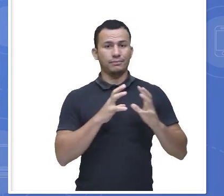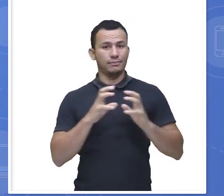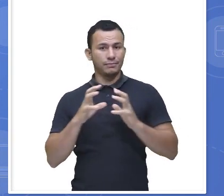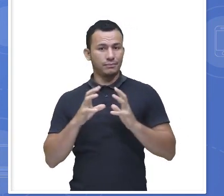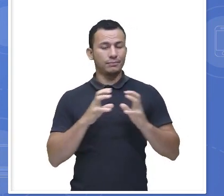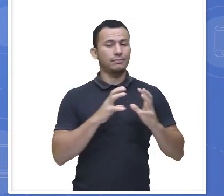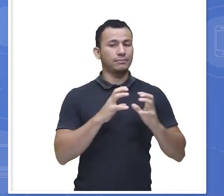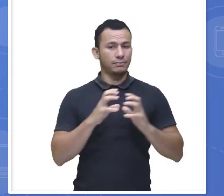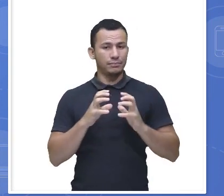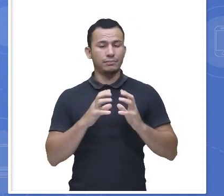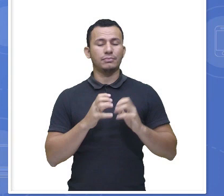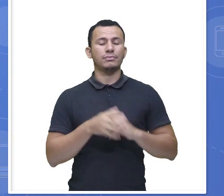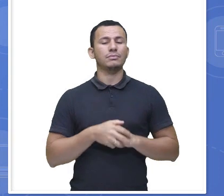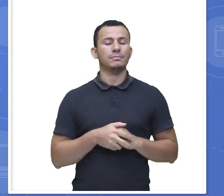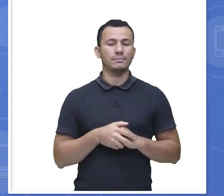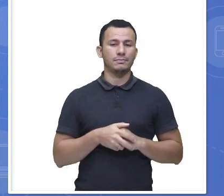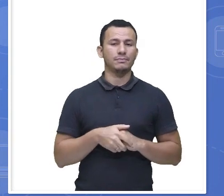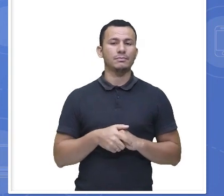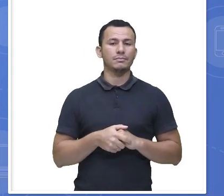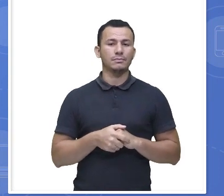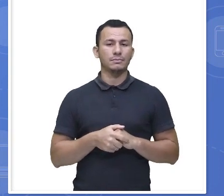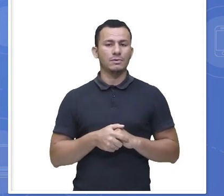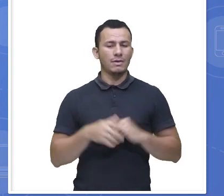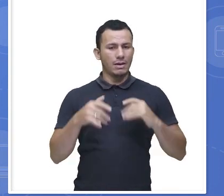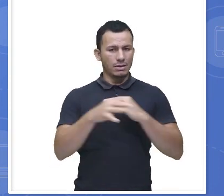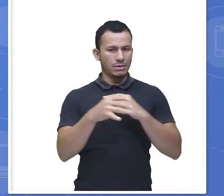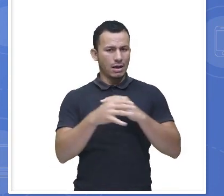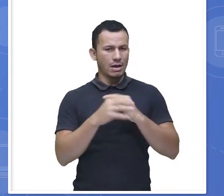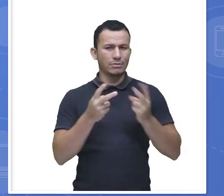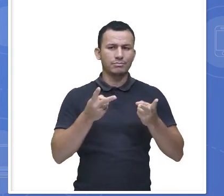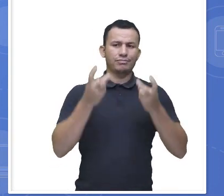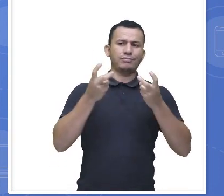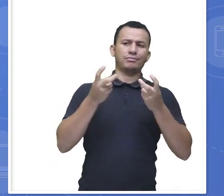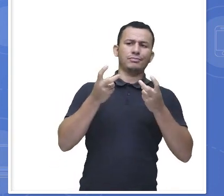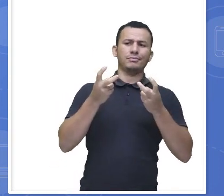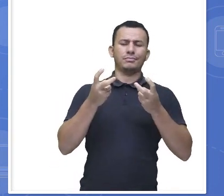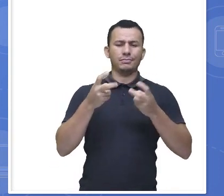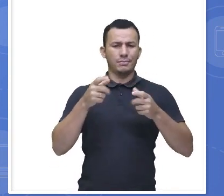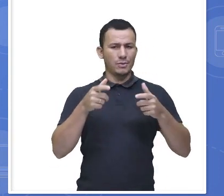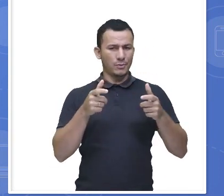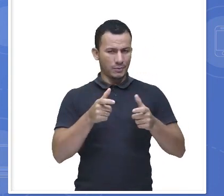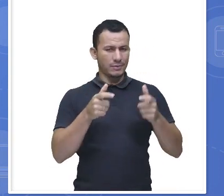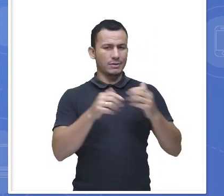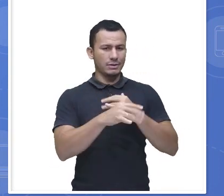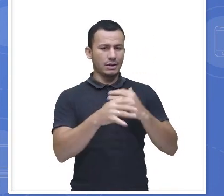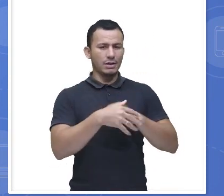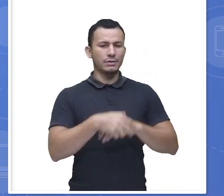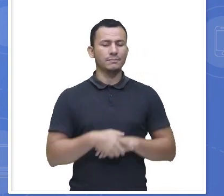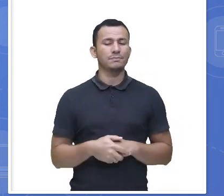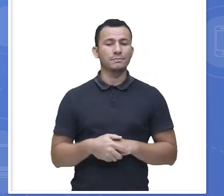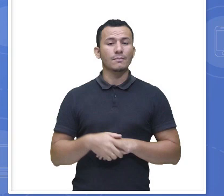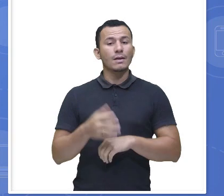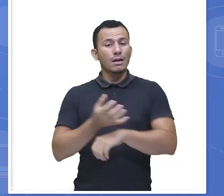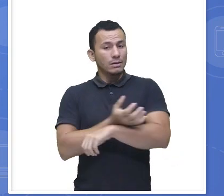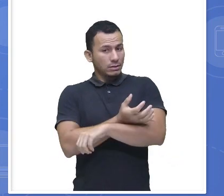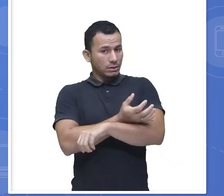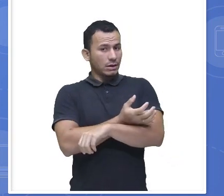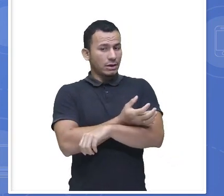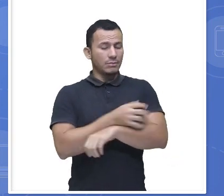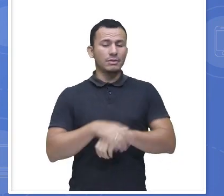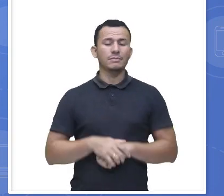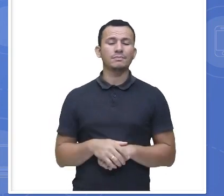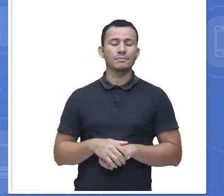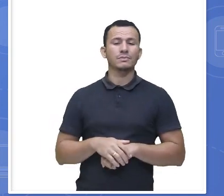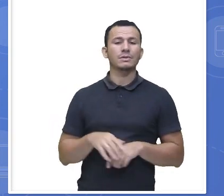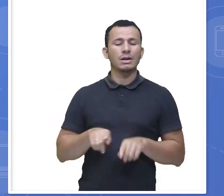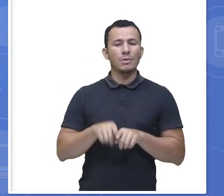é a Narquilópolis, a complicação, né, quando ele encontra aquela situação toda, o clímax, que são os homens, o desfecho, que vai fugir, é